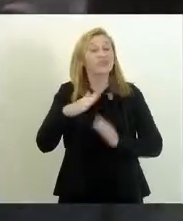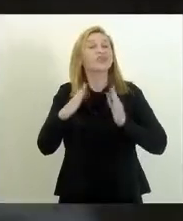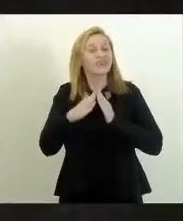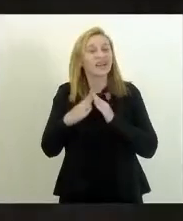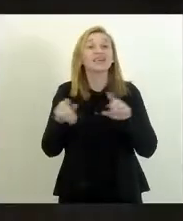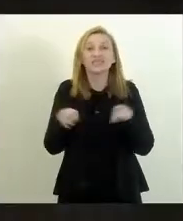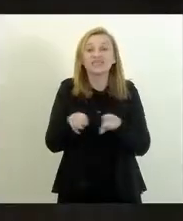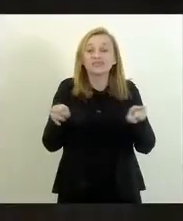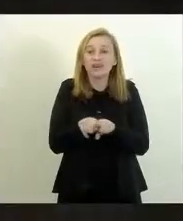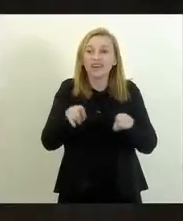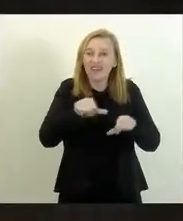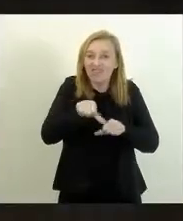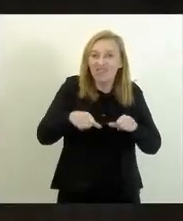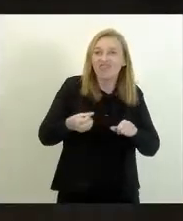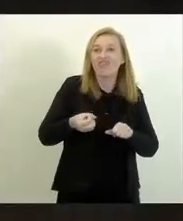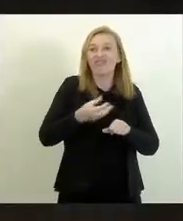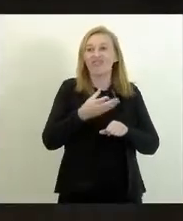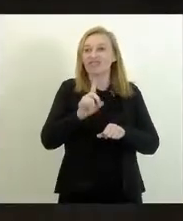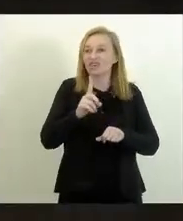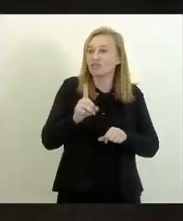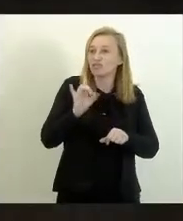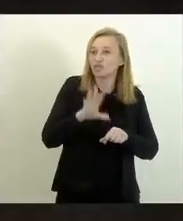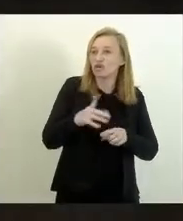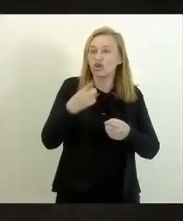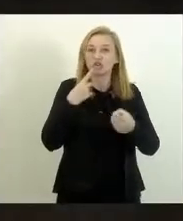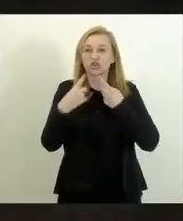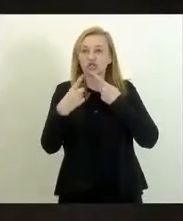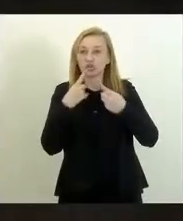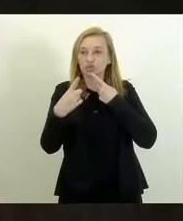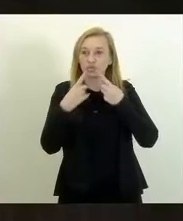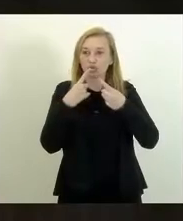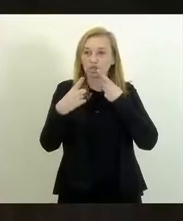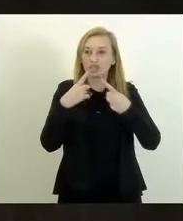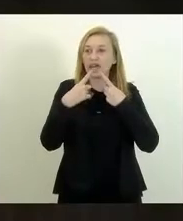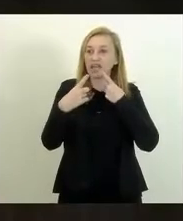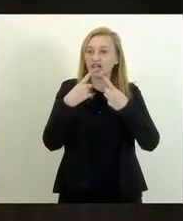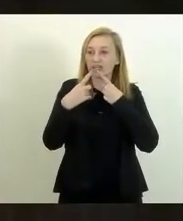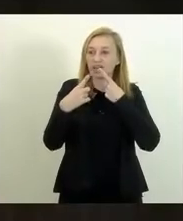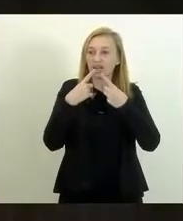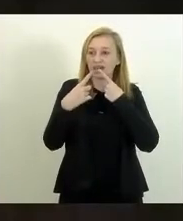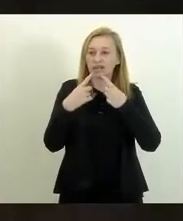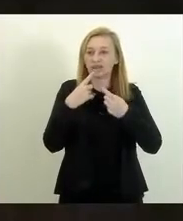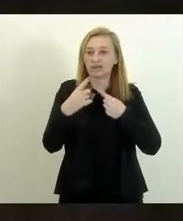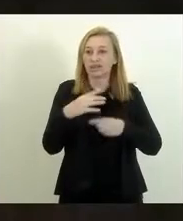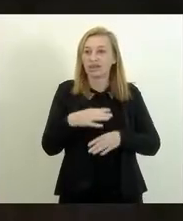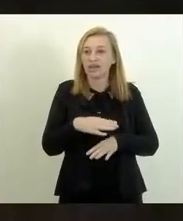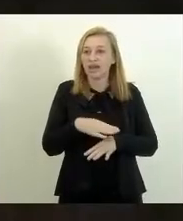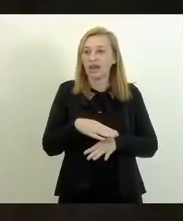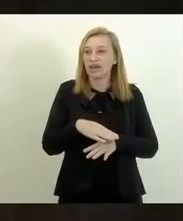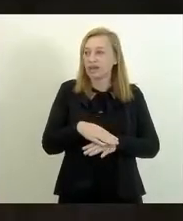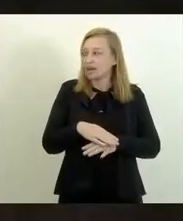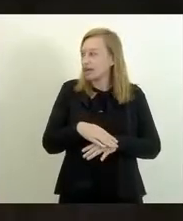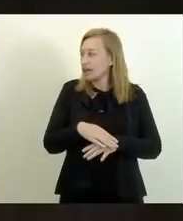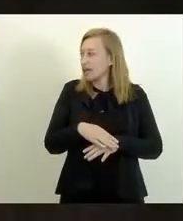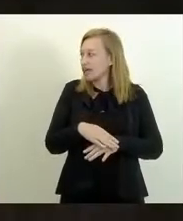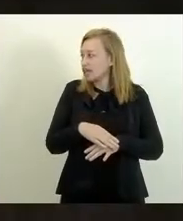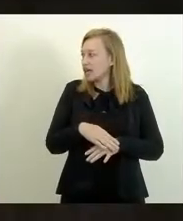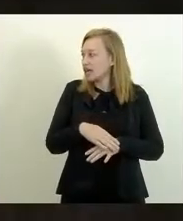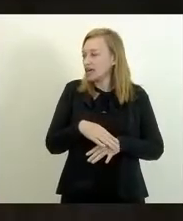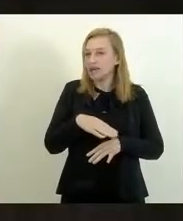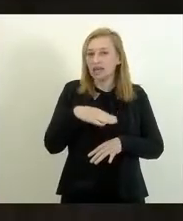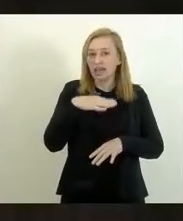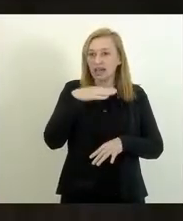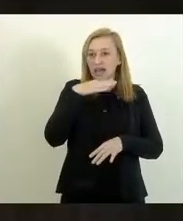também inova, e não só discutir o racismo, a escravidão, das mazelas que se criou na